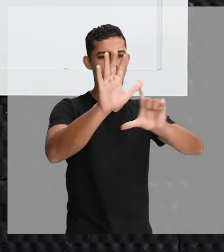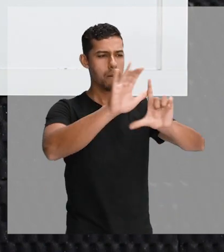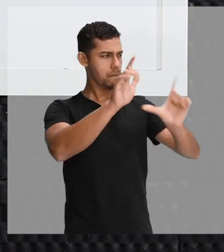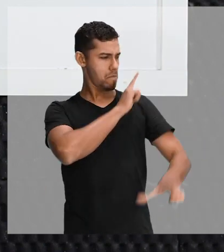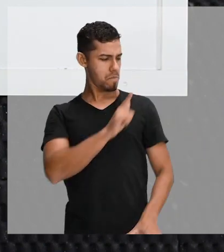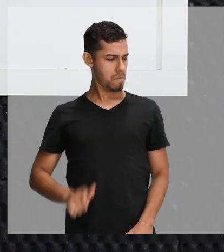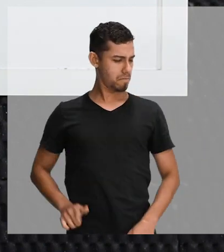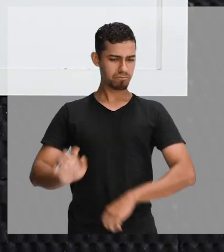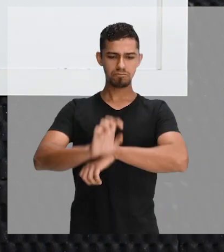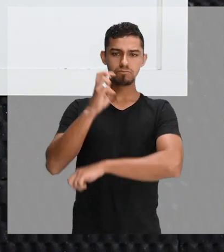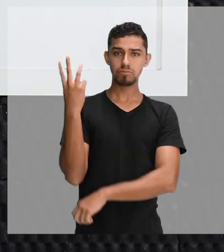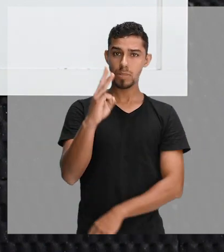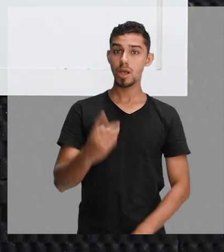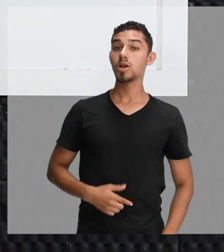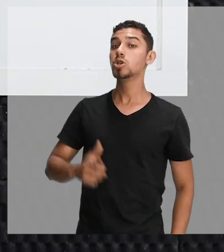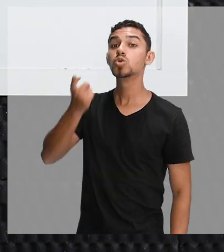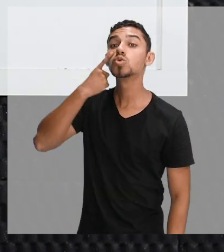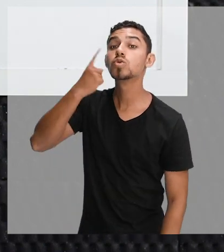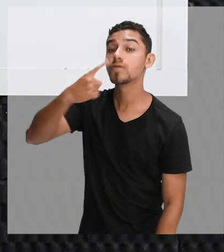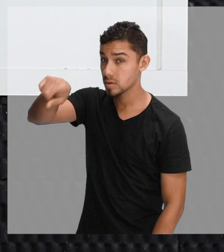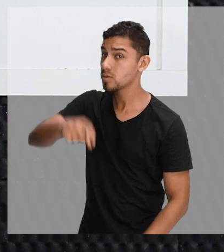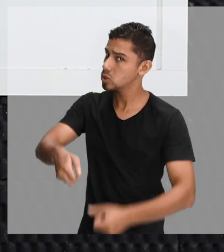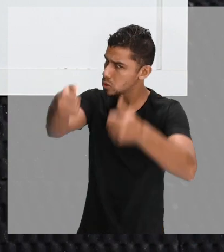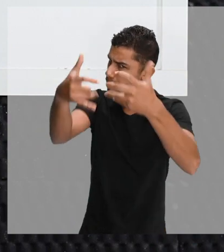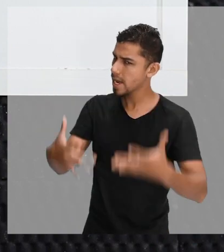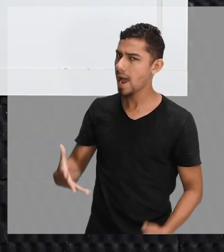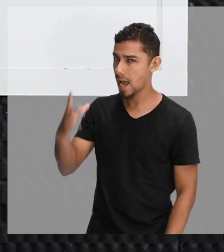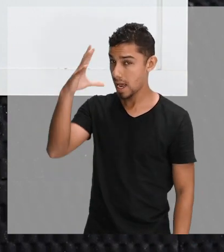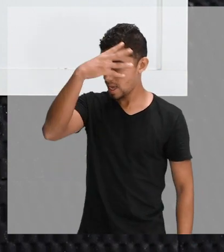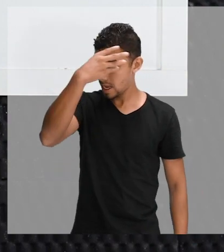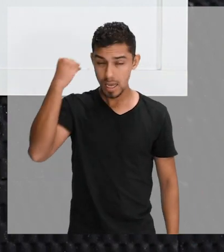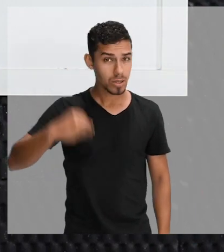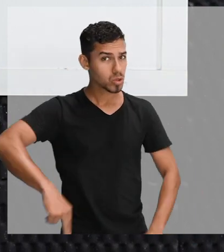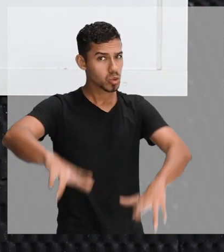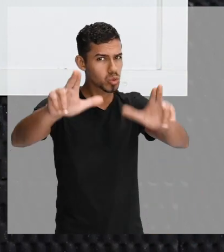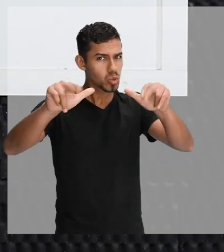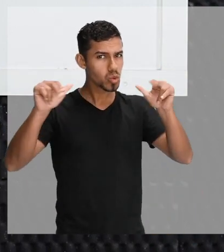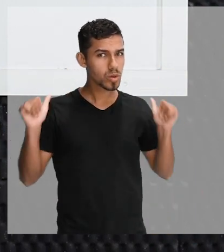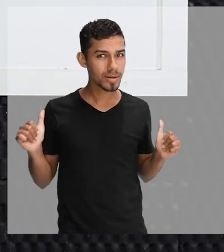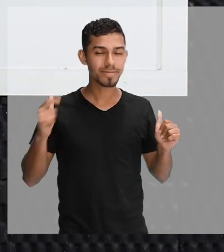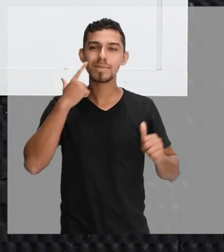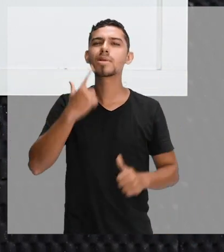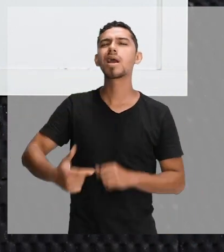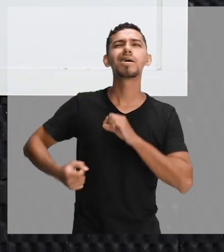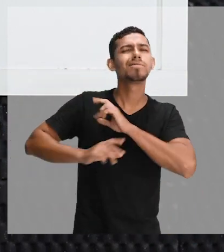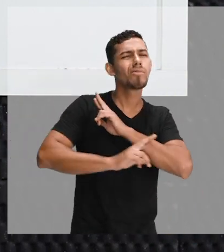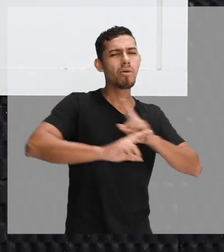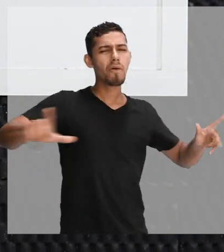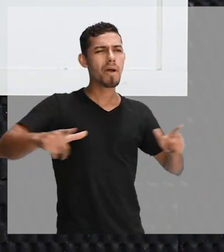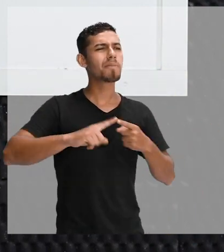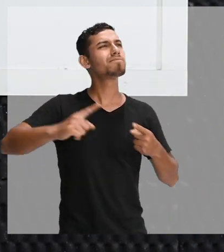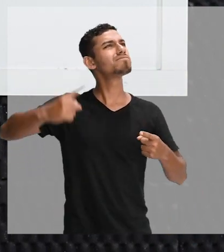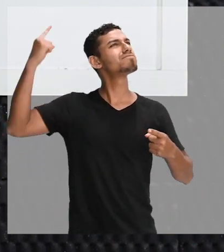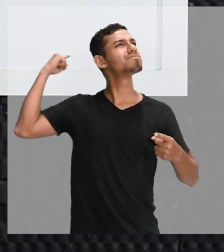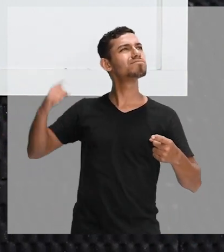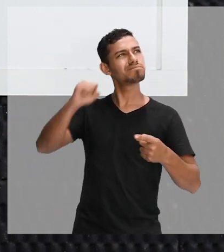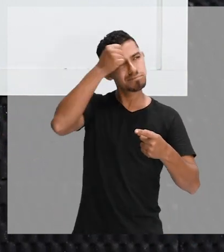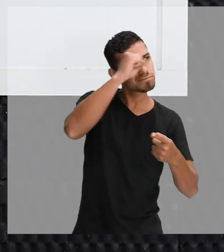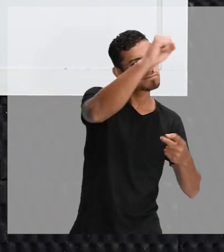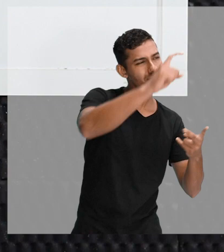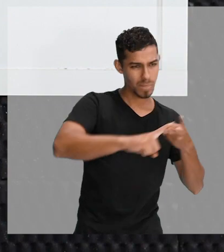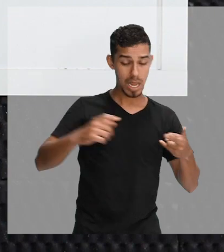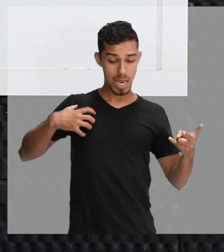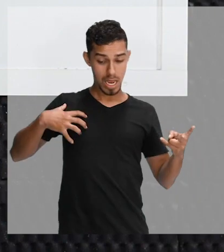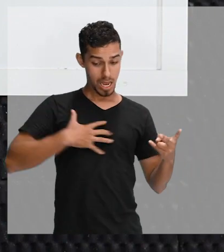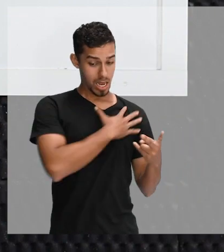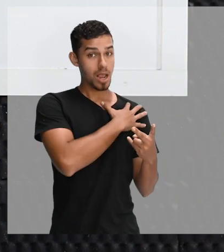qualquer lugar. Eu vou te explicar, agora tu não pode esquecer mais. Diferente dos pré-socráticos e de Aristóteles, olha essa aqui,